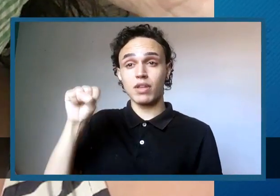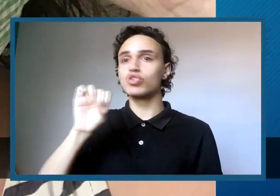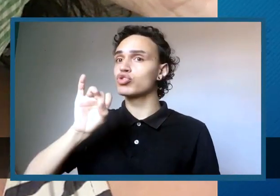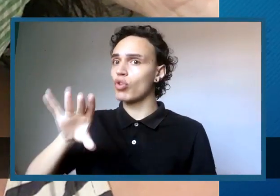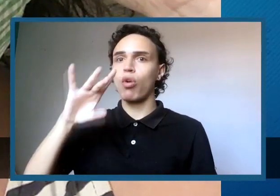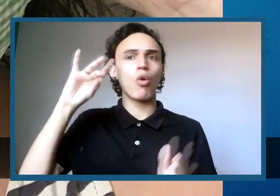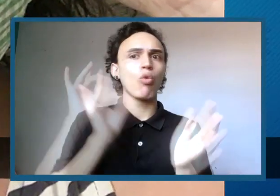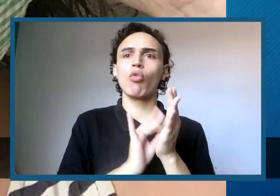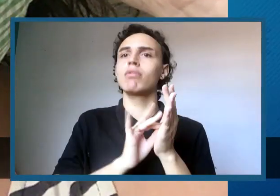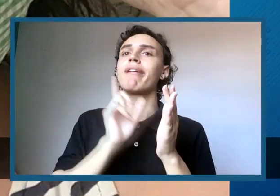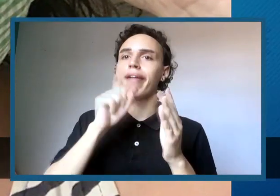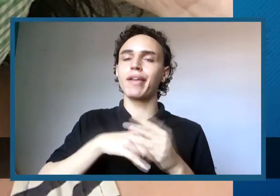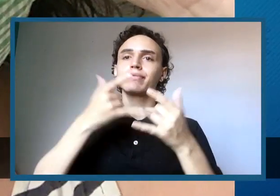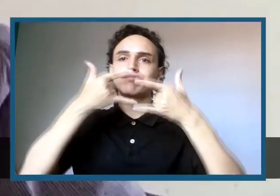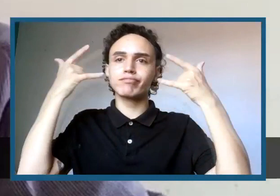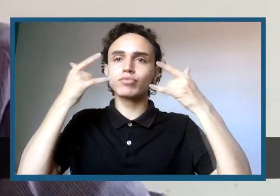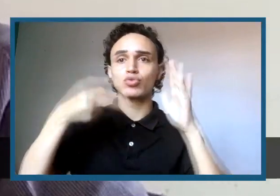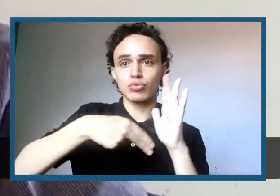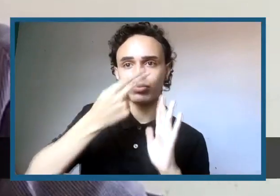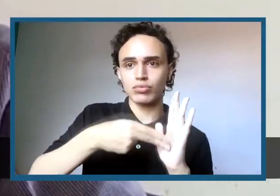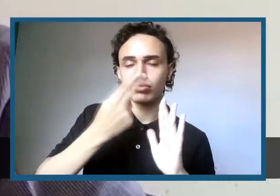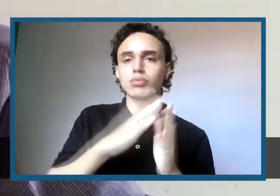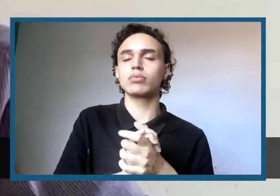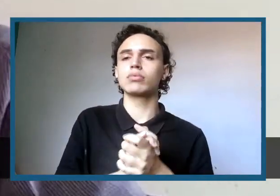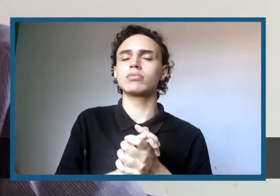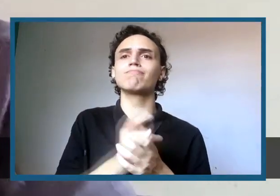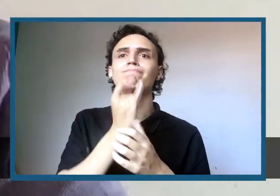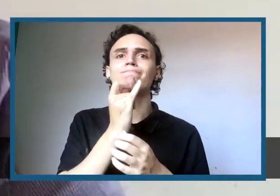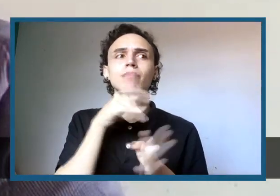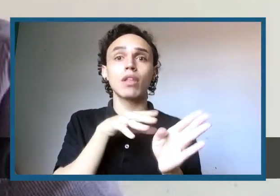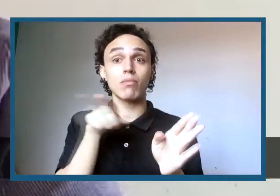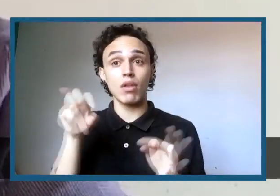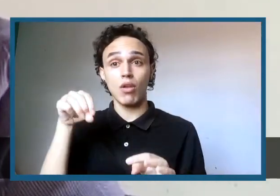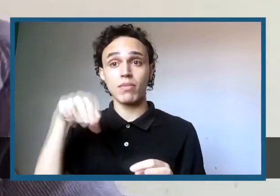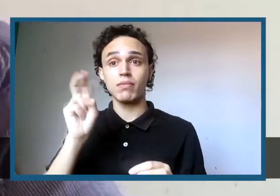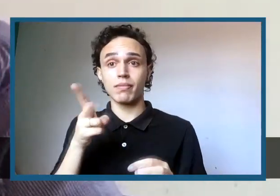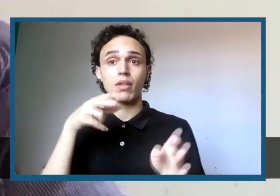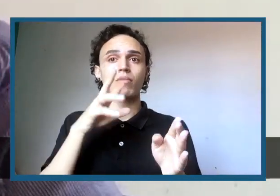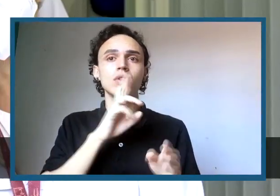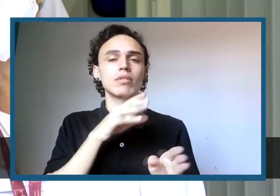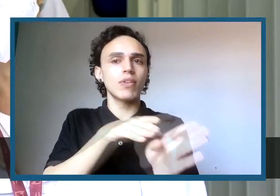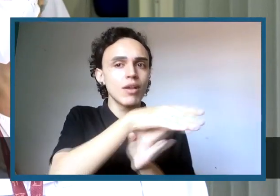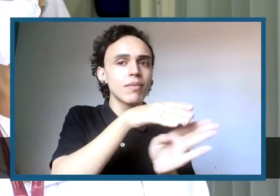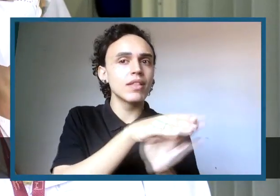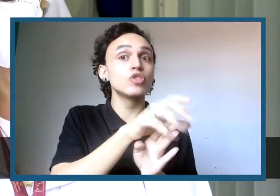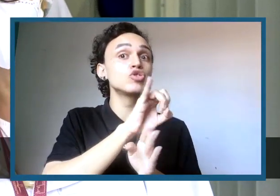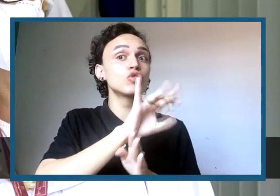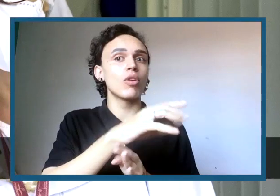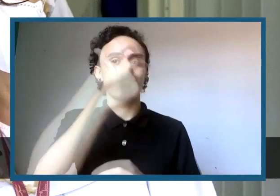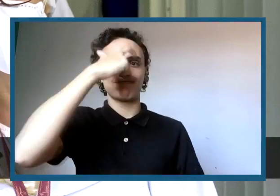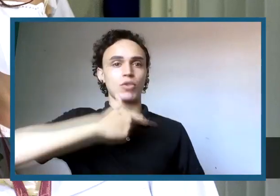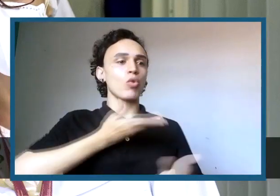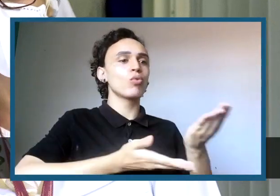população. Para a OMS só existe o que é oficial, que são as máscaras cirúrgicas neste caso, e eles só indicam